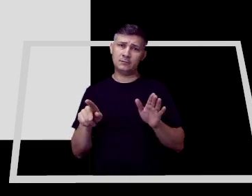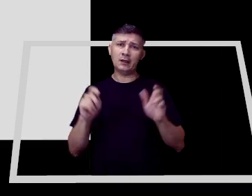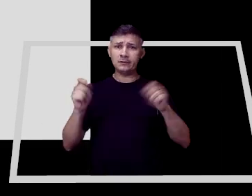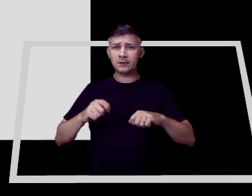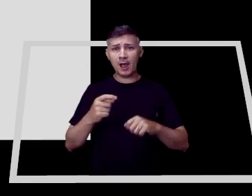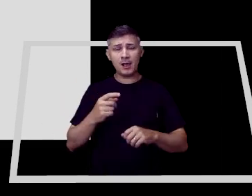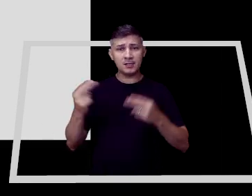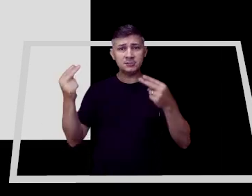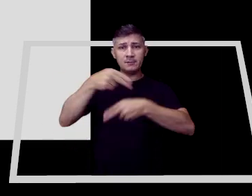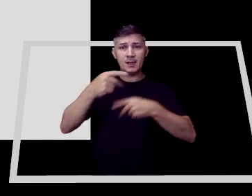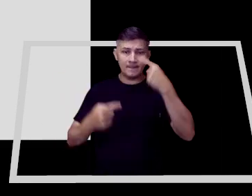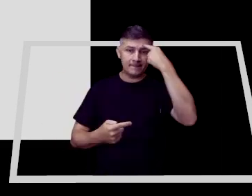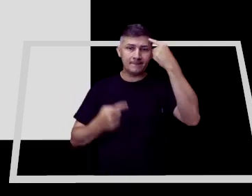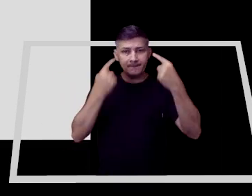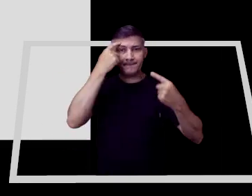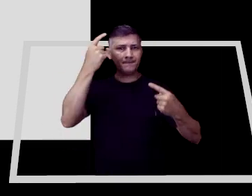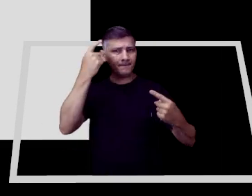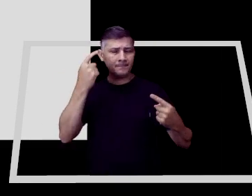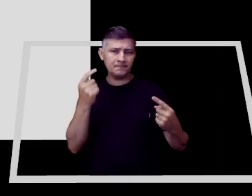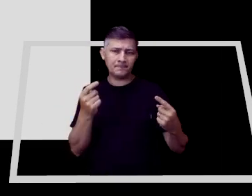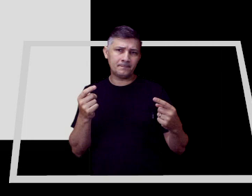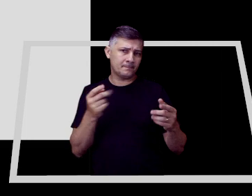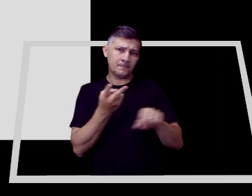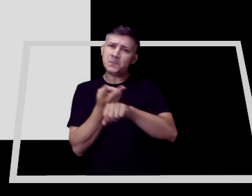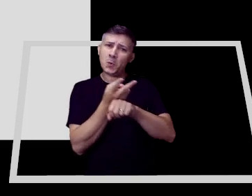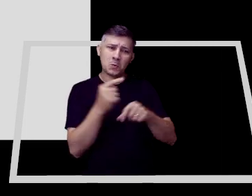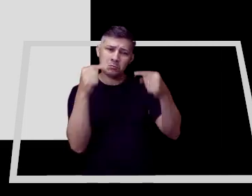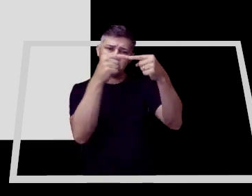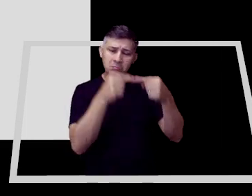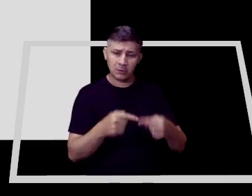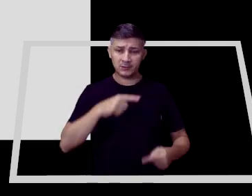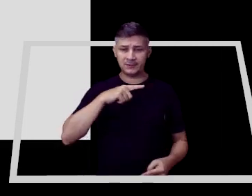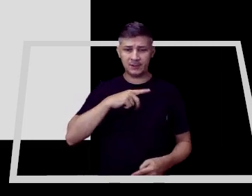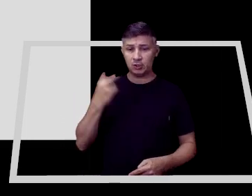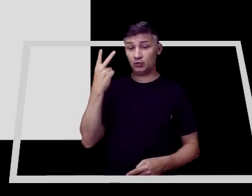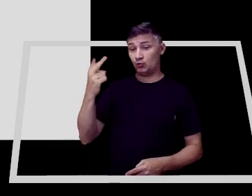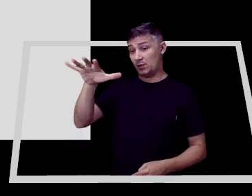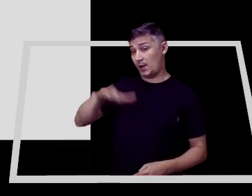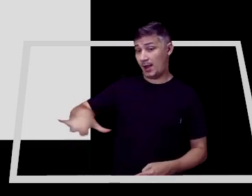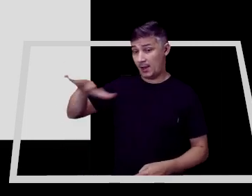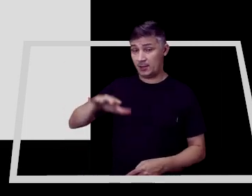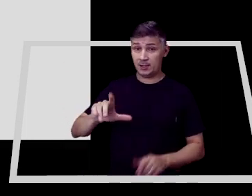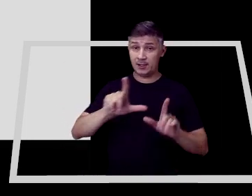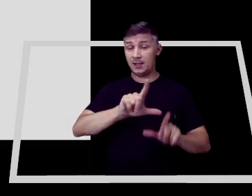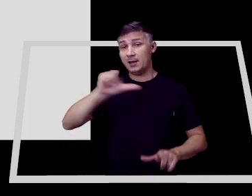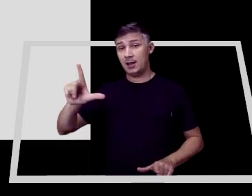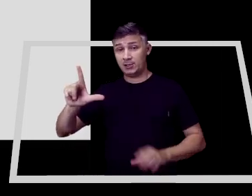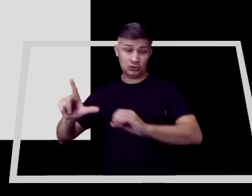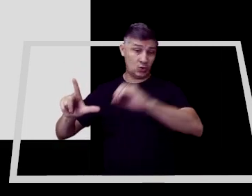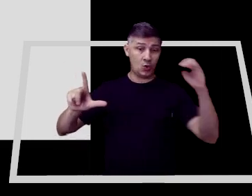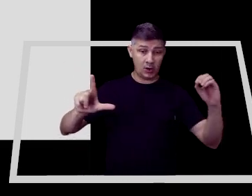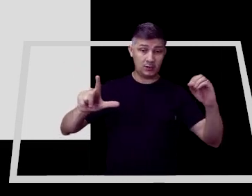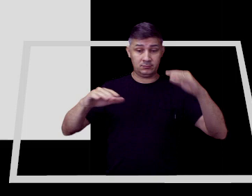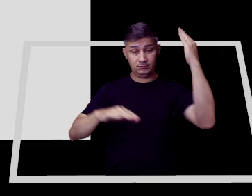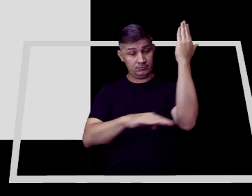próprio Sebrae fosse procurando. Então, tem sempre essas 2 alas, leste e oeste,